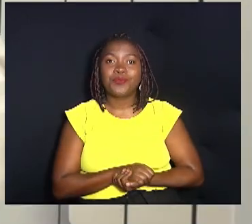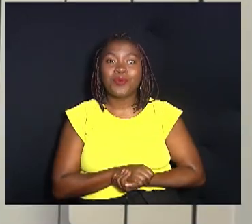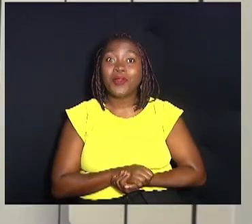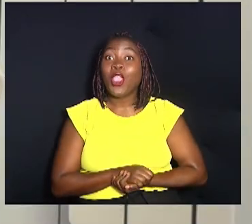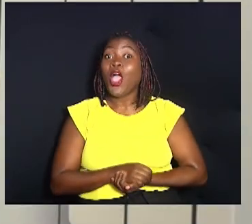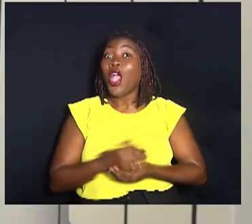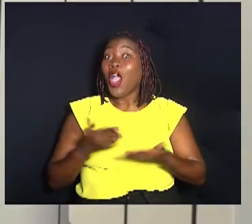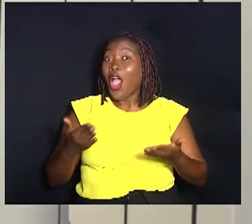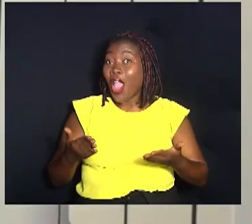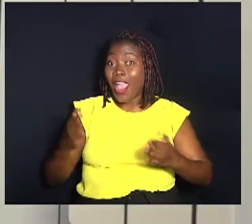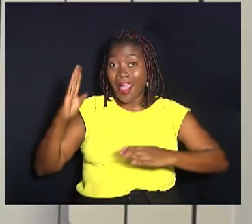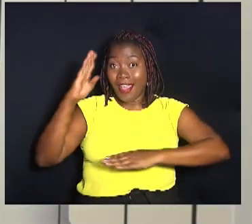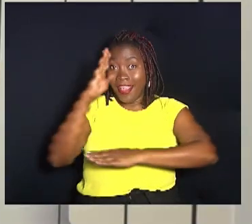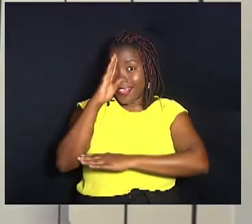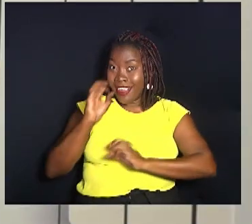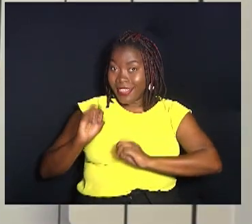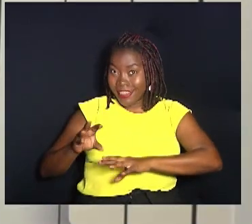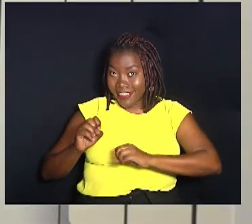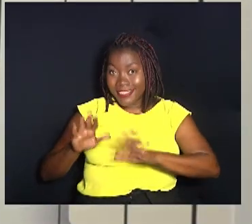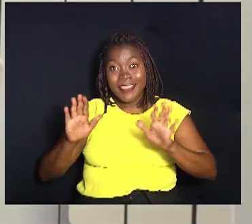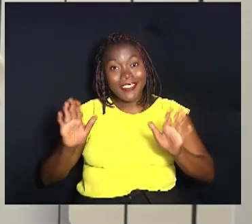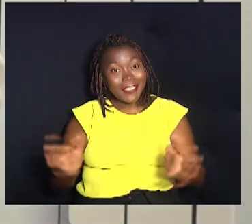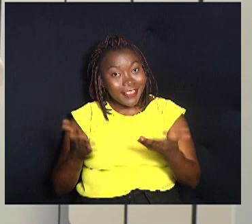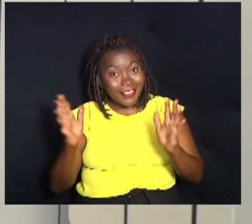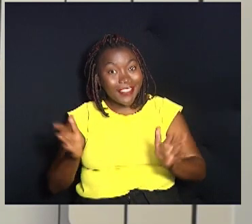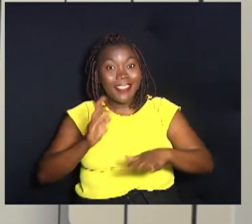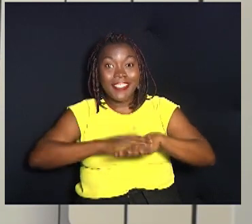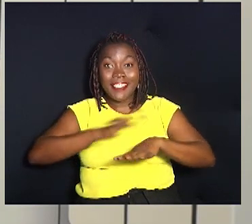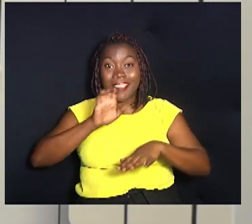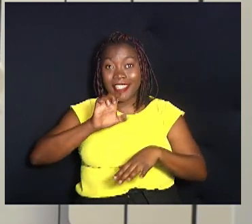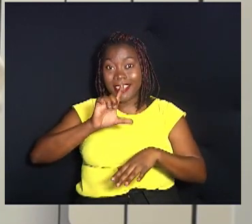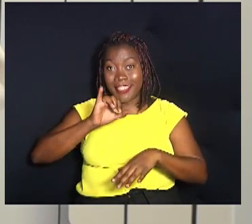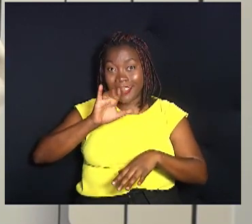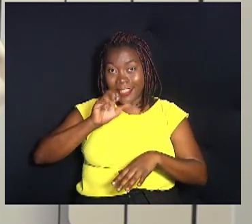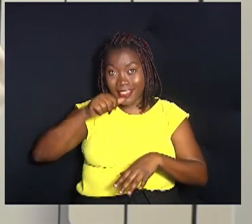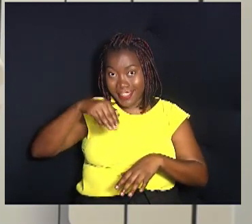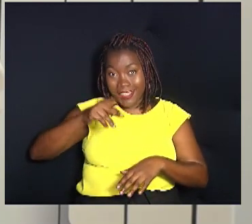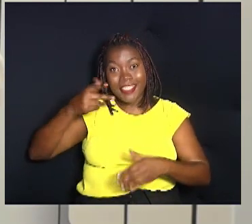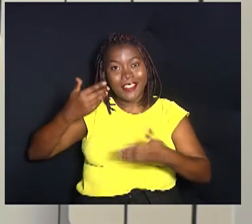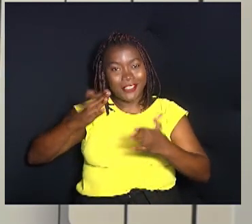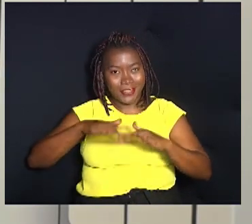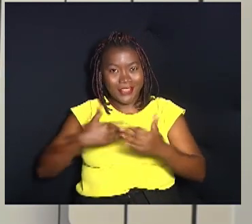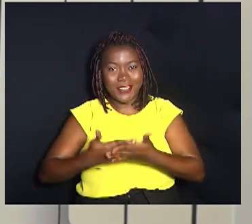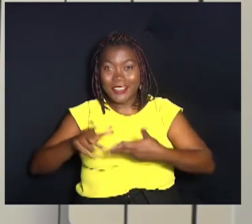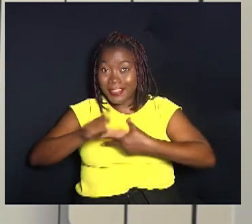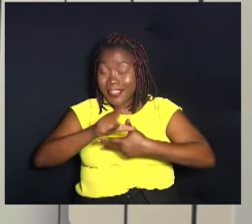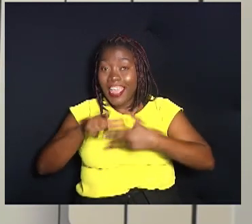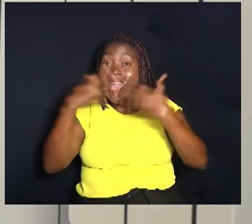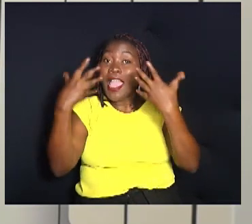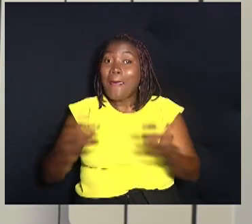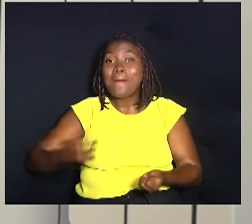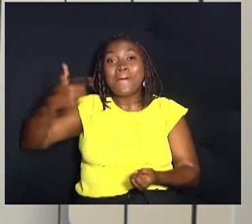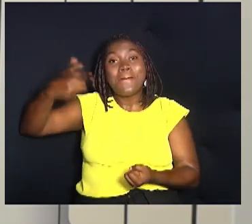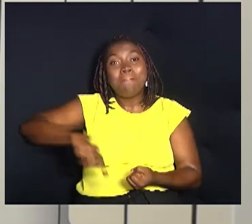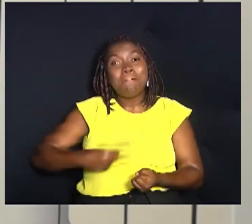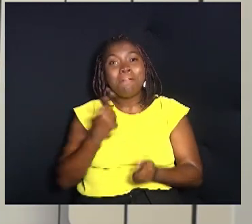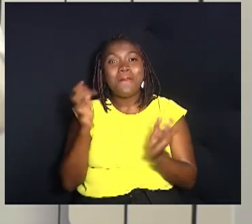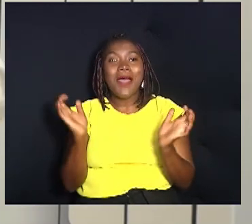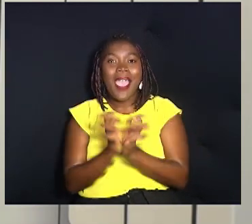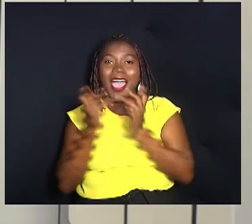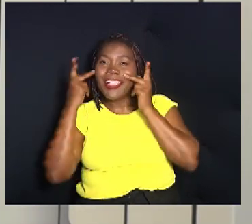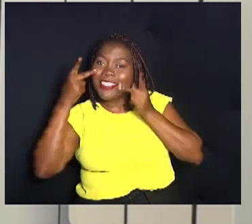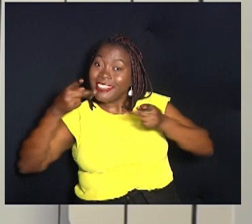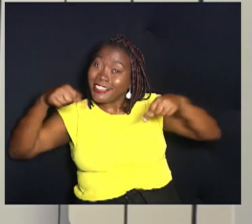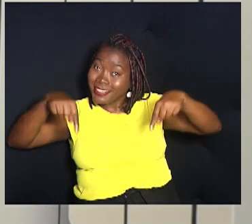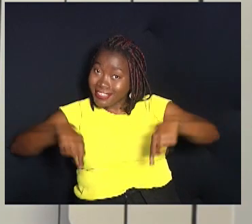O Câmara Educa, promovido pela Elecamp, a Escola do Legislativo, recebeu mais uma turma para visita aqui,